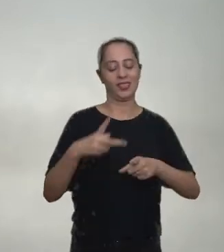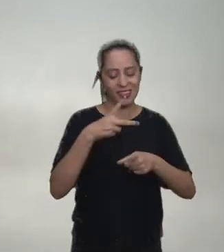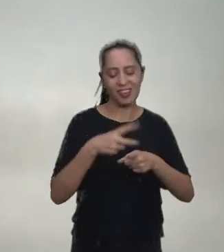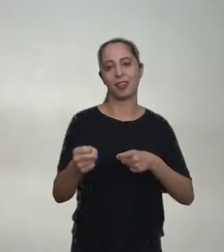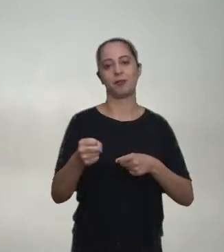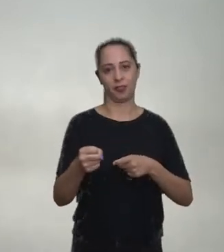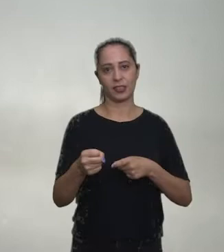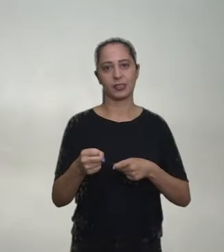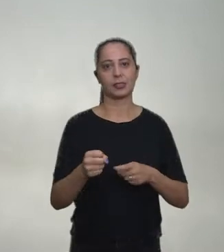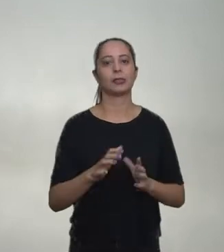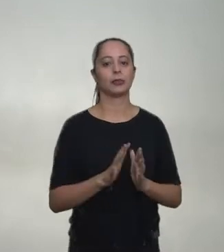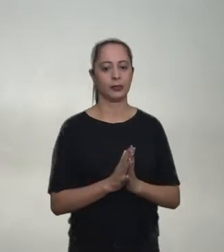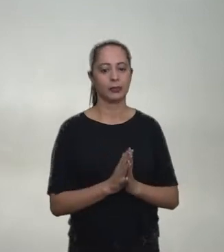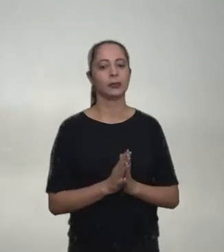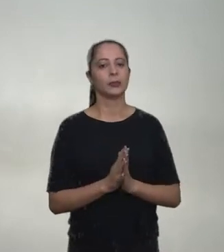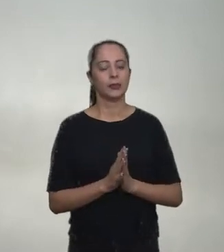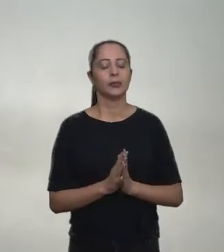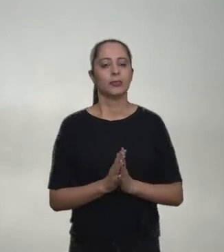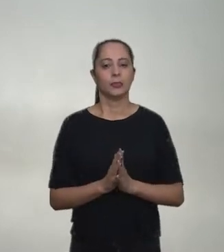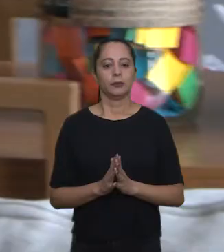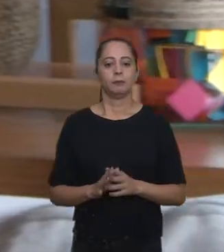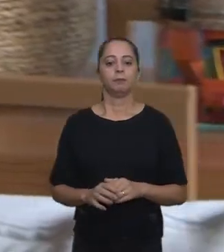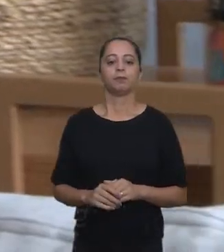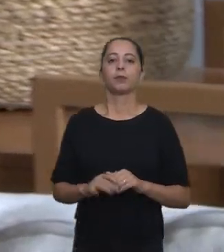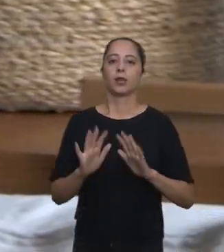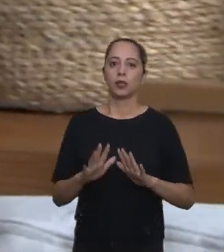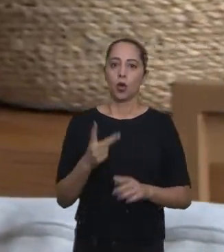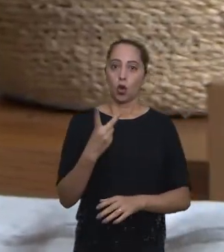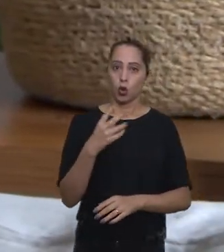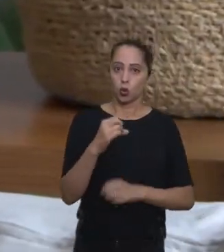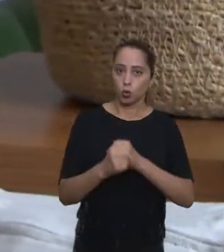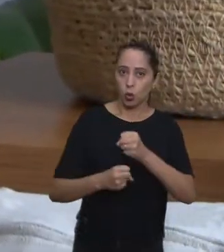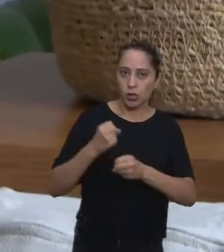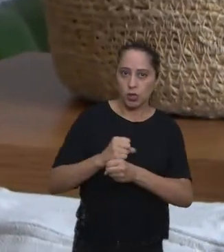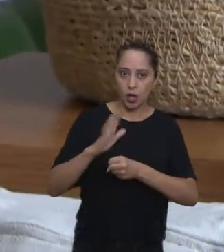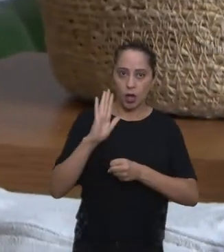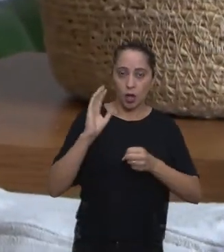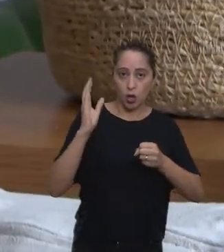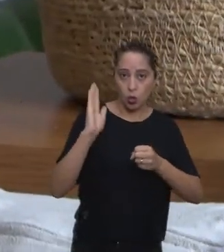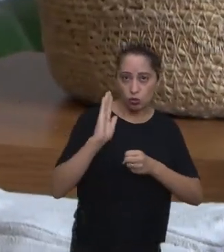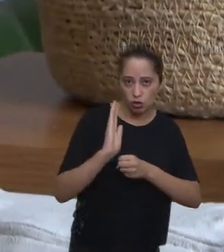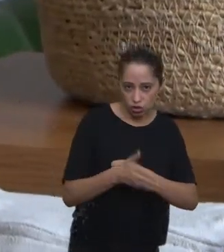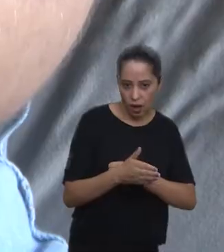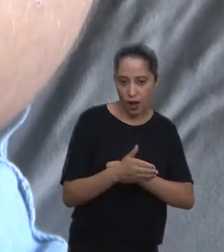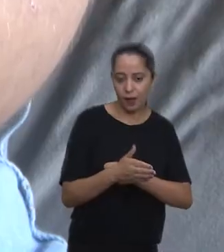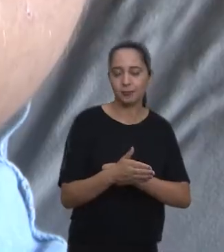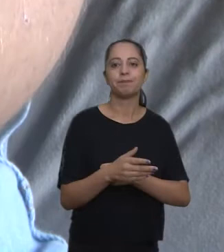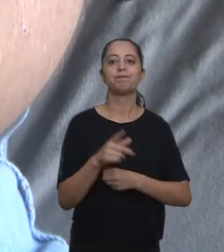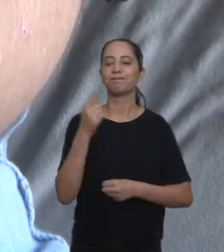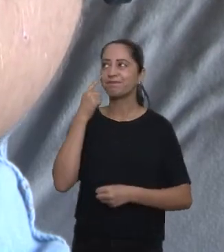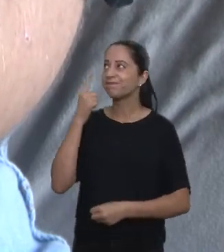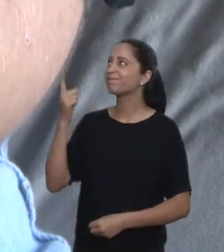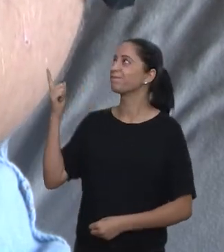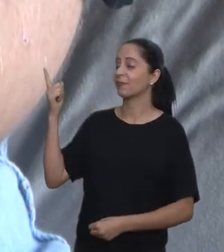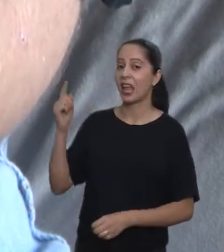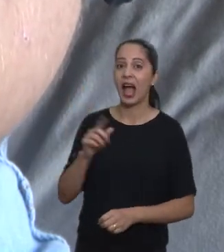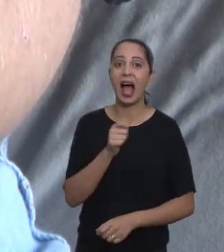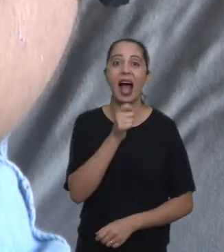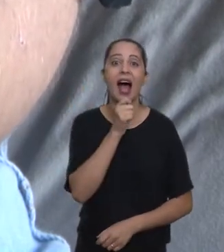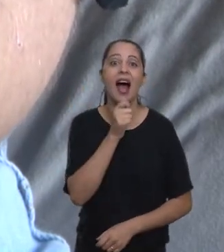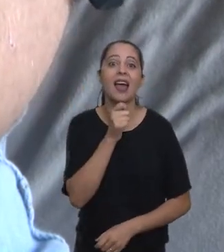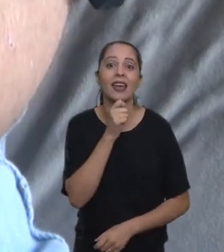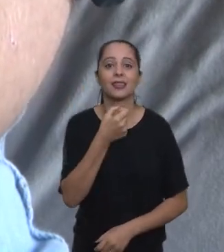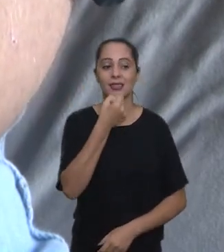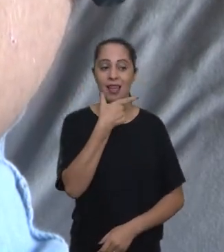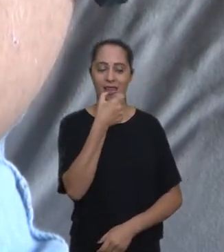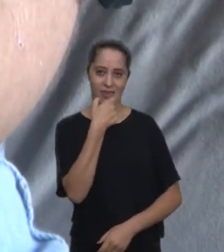2 anos aí, a maioria dos desfechos foram positivos. Passados quase 2 anos do diagnóstico, a Gabriela ainda toma